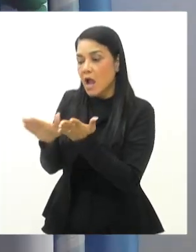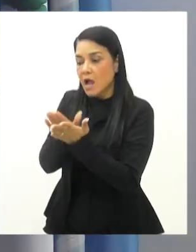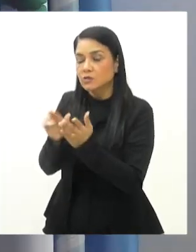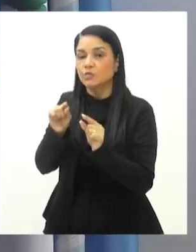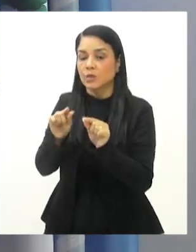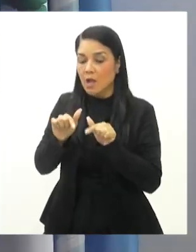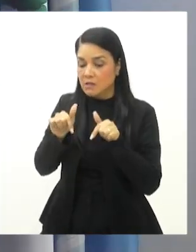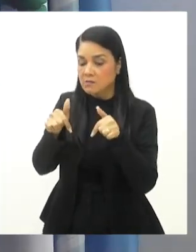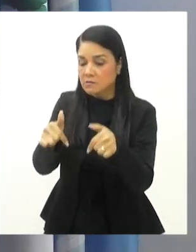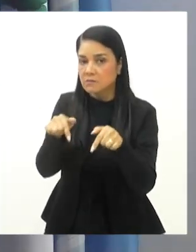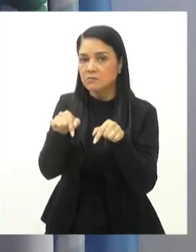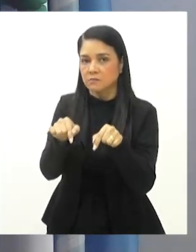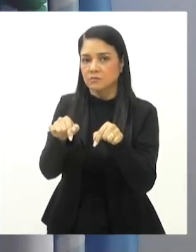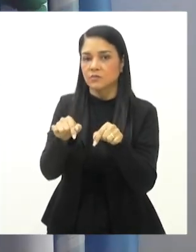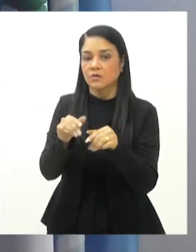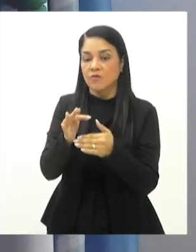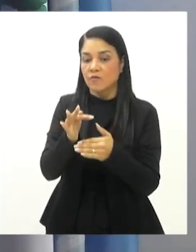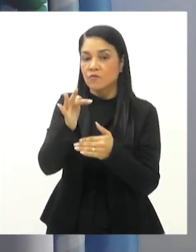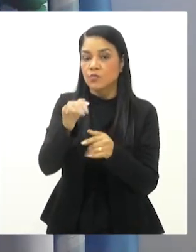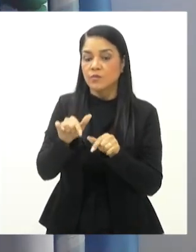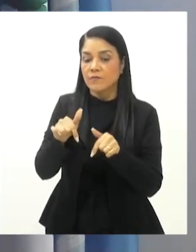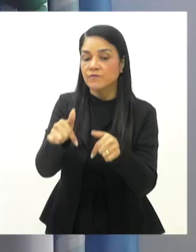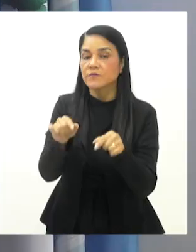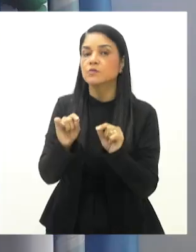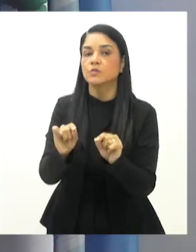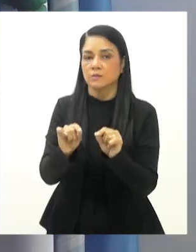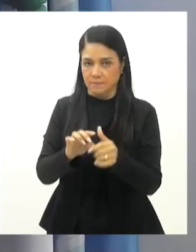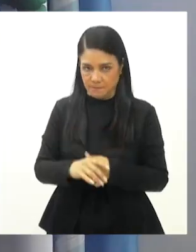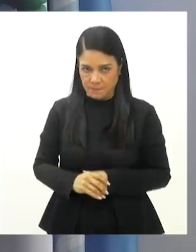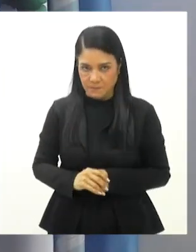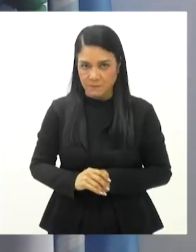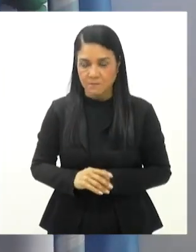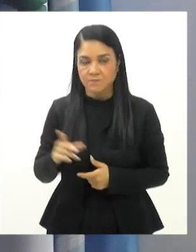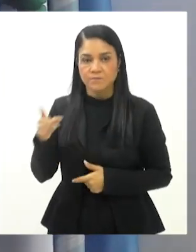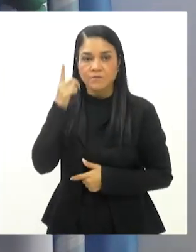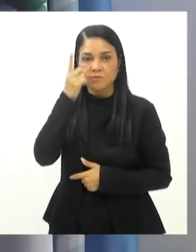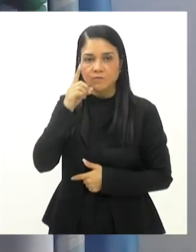feito e o que ainda está por ser feito. Deputado Alexandre Knoploch.